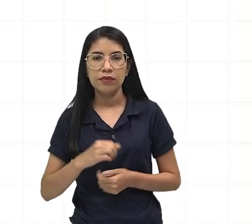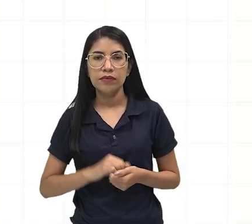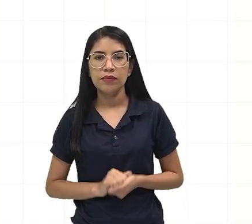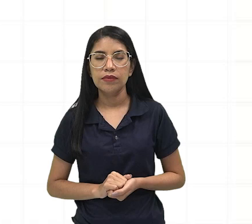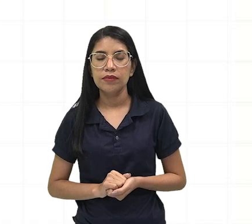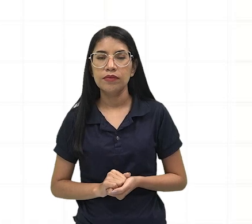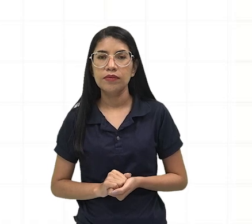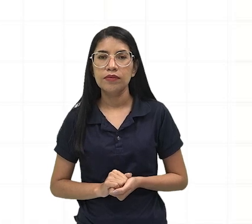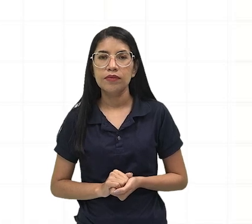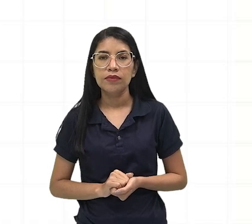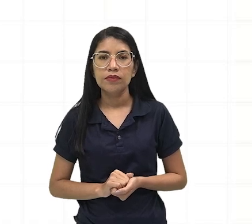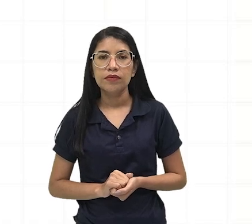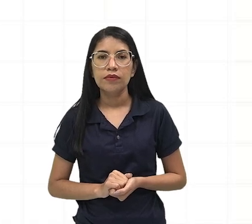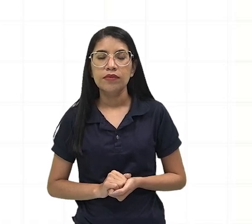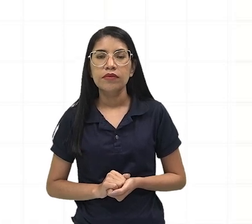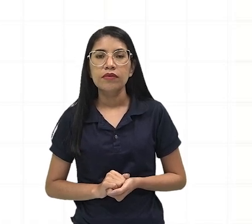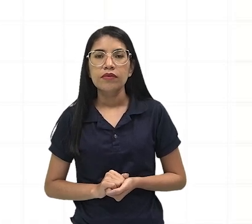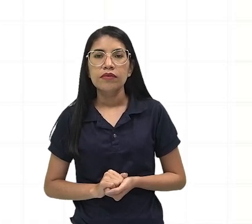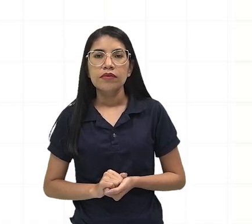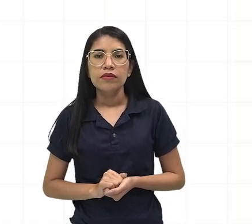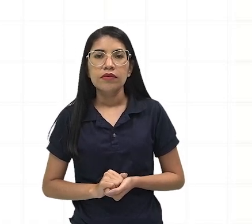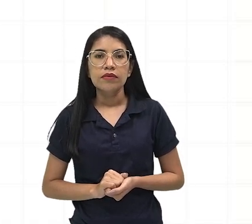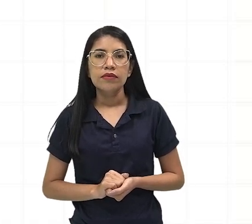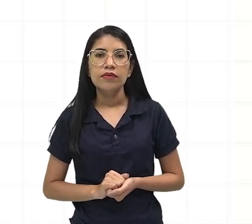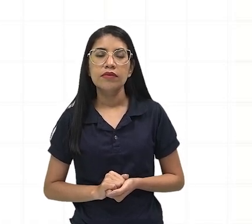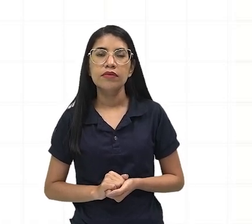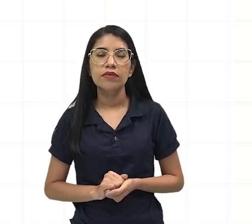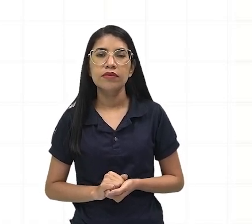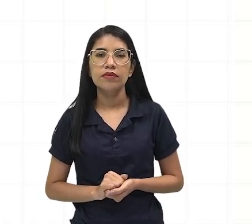a 1,91.